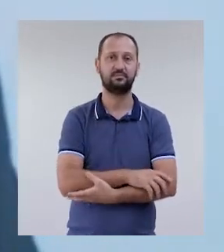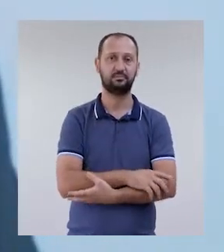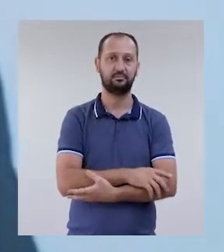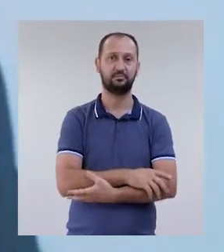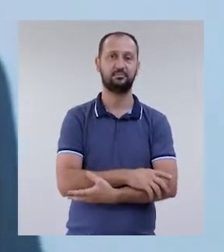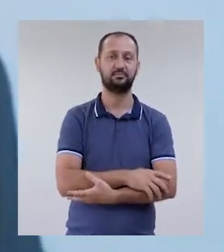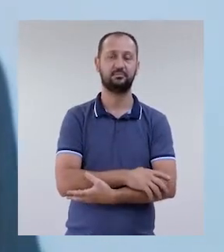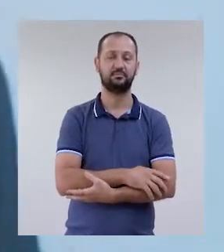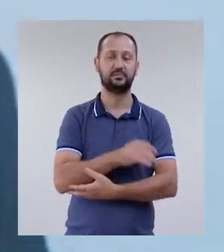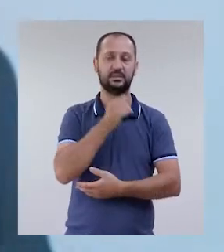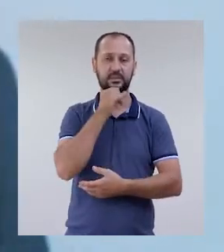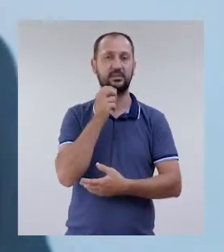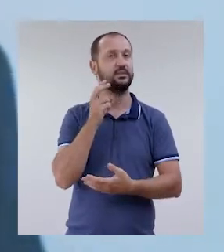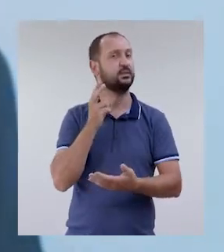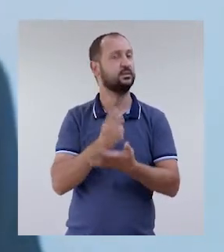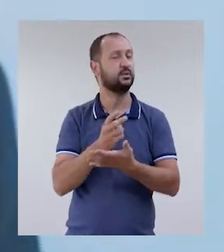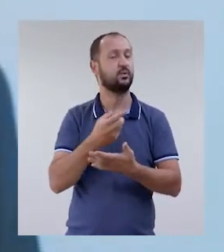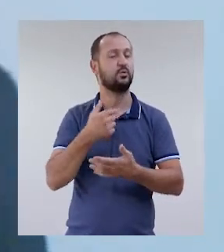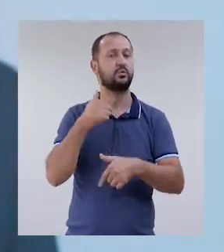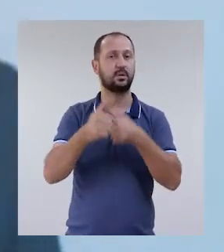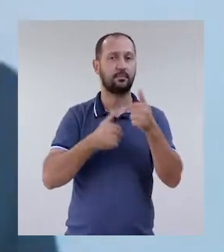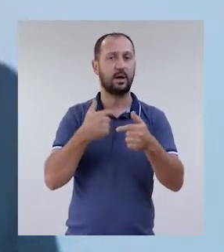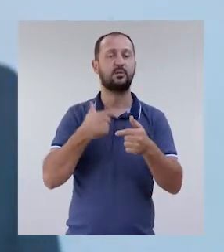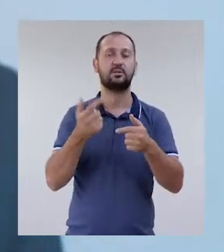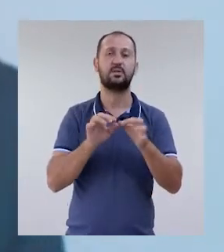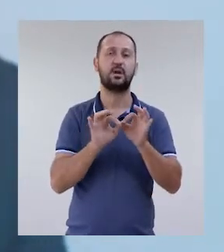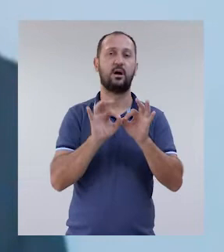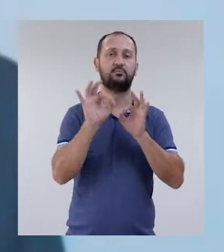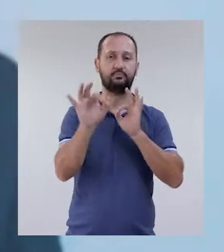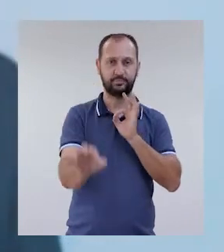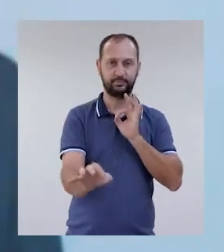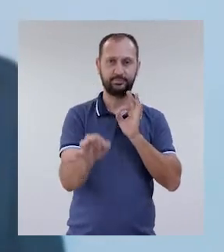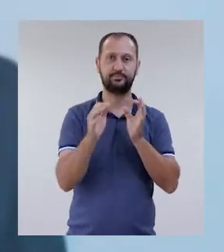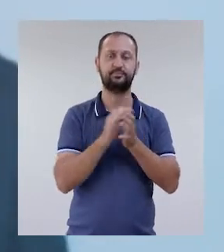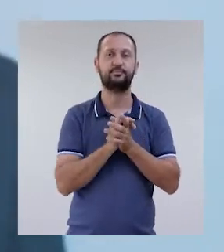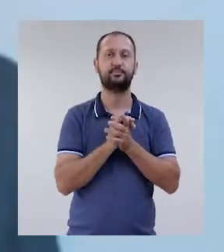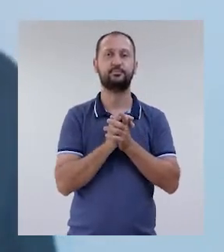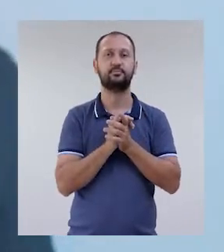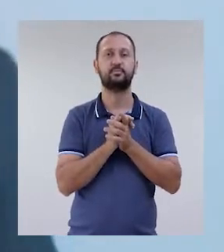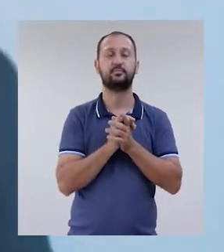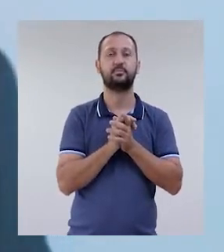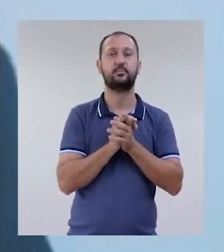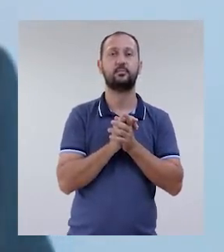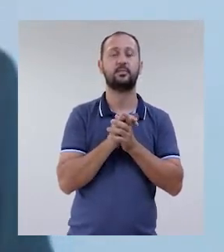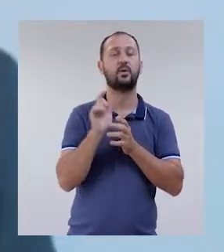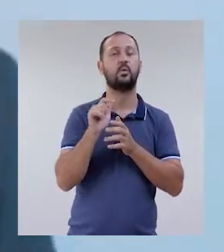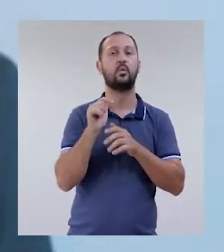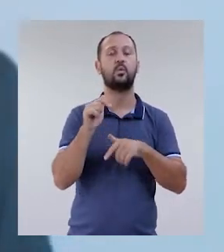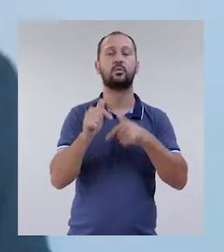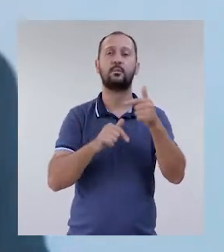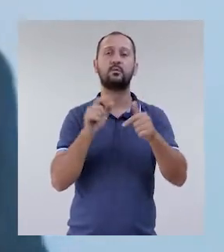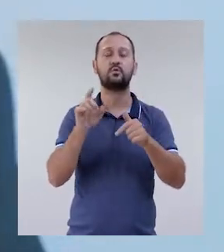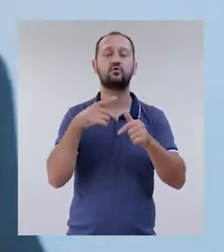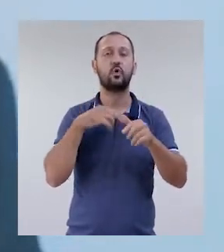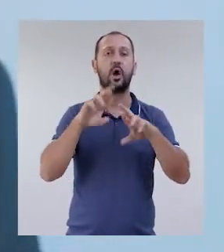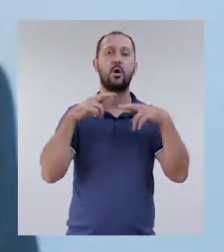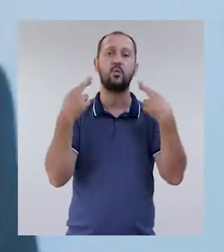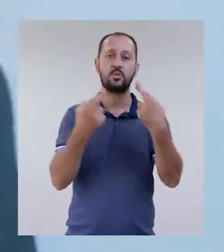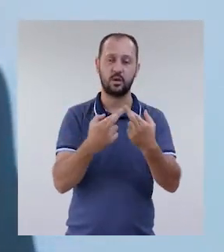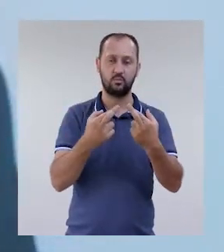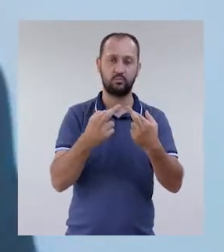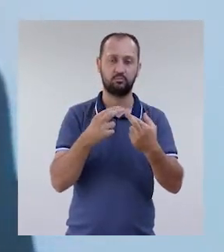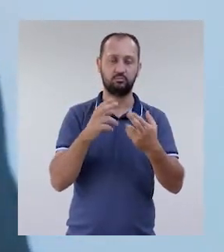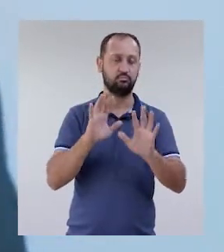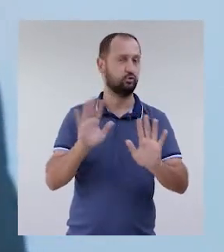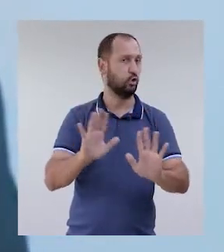Então, nesse caso, quase todo o nosso trabalho vem sendo remoto, né? O trabalho não consiste só nas reuniões